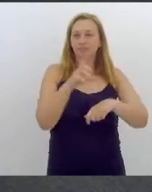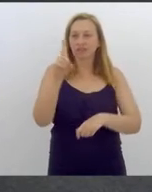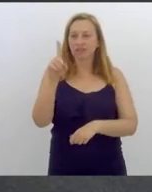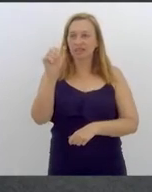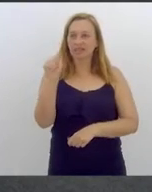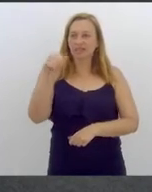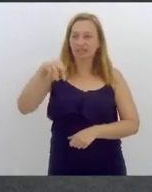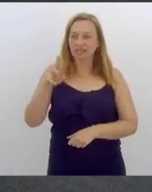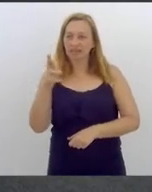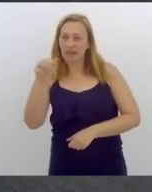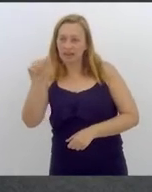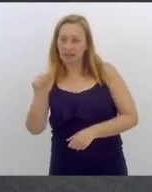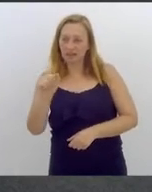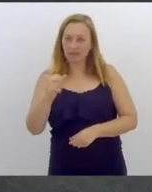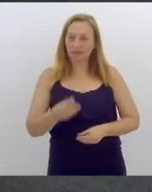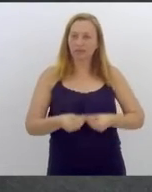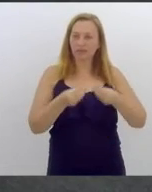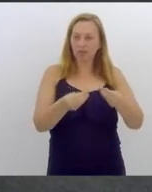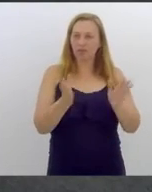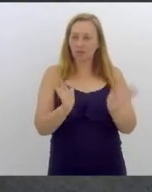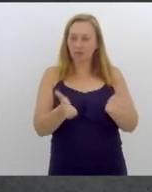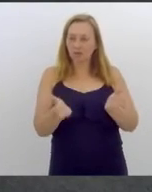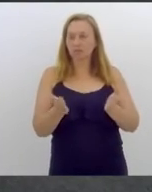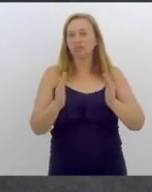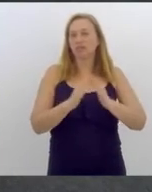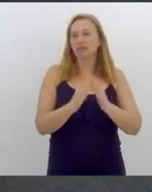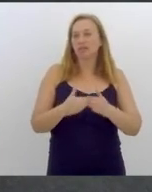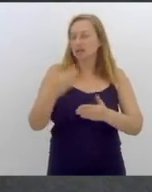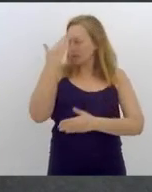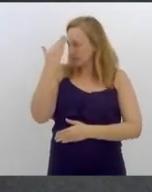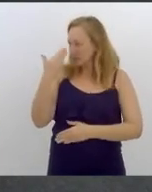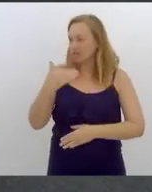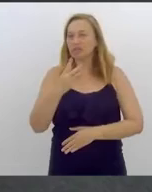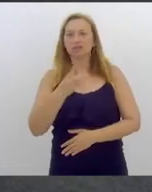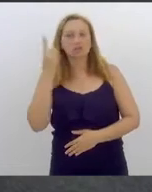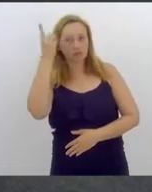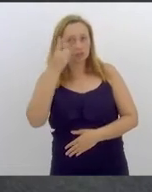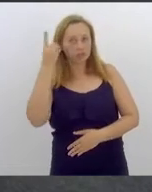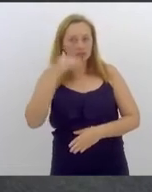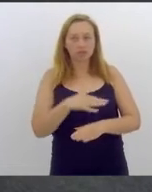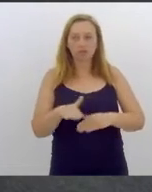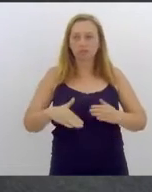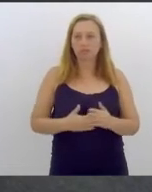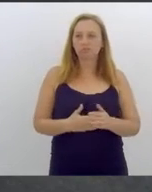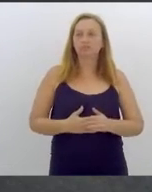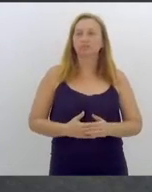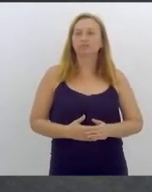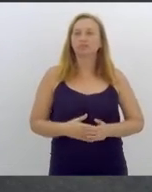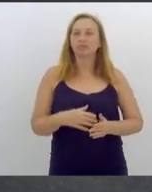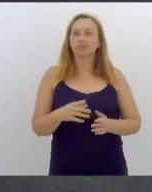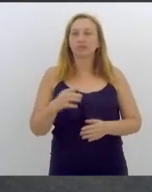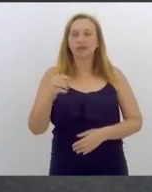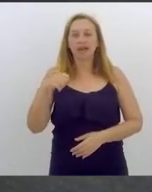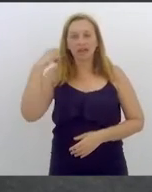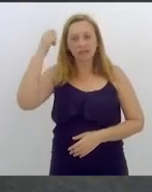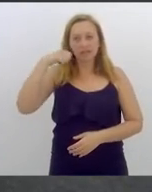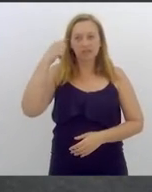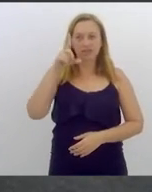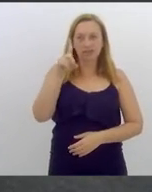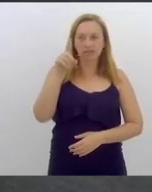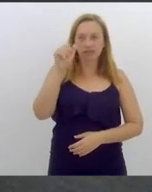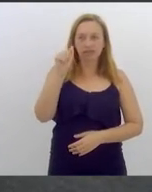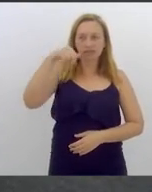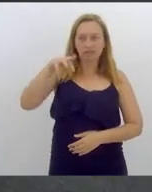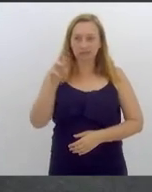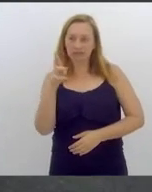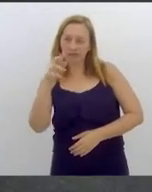concedido hoje por essa casa quero agradecer aos deputados e esse Deputados atriz Dandara Mariana Dandara é